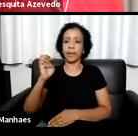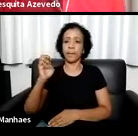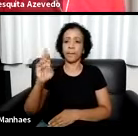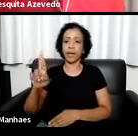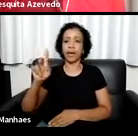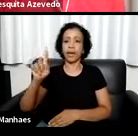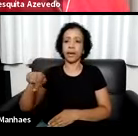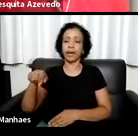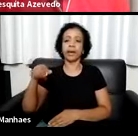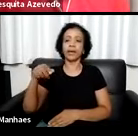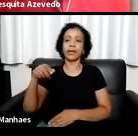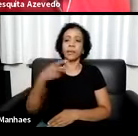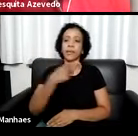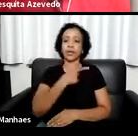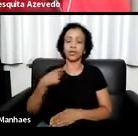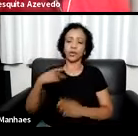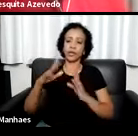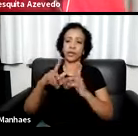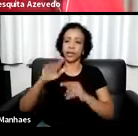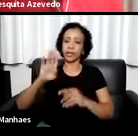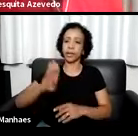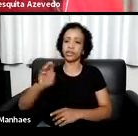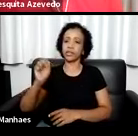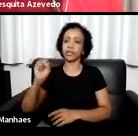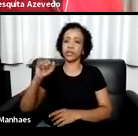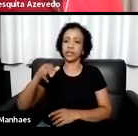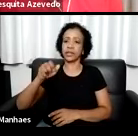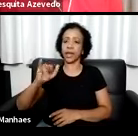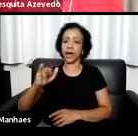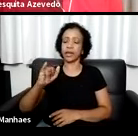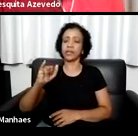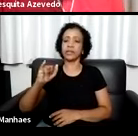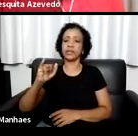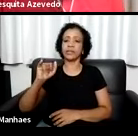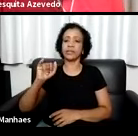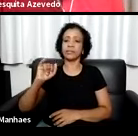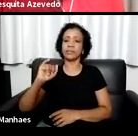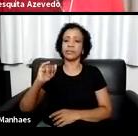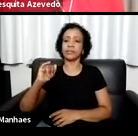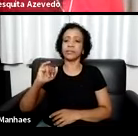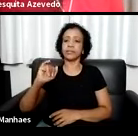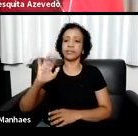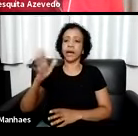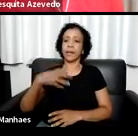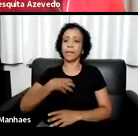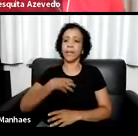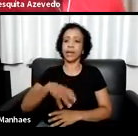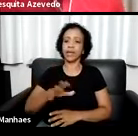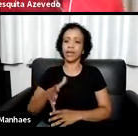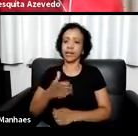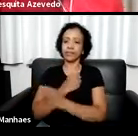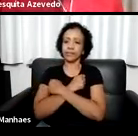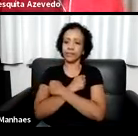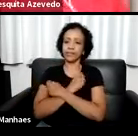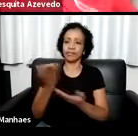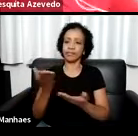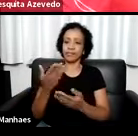Pastor Eber Mesquita, da Igreja Batista Sinais, Salvador. Pastor, dá o seu boa noite aí para os nossos irmãos que estão nos acompanhando de vários lugares do